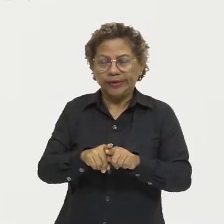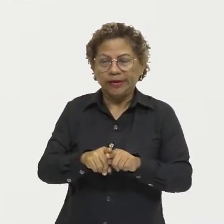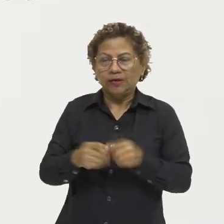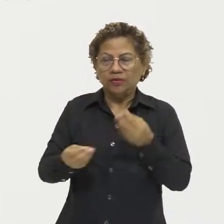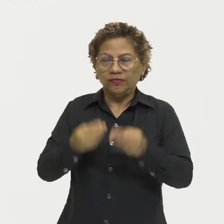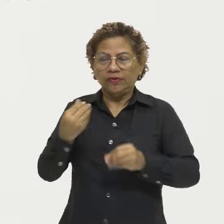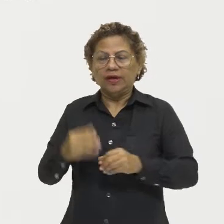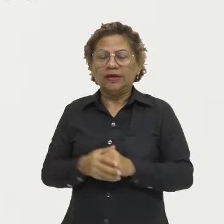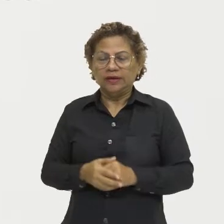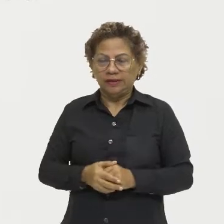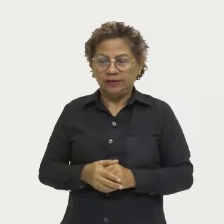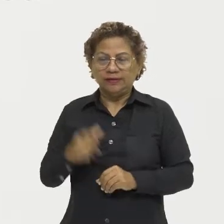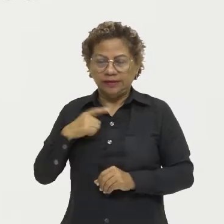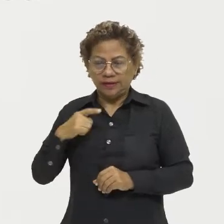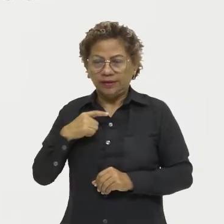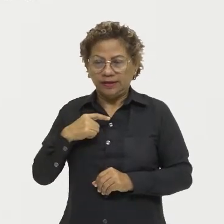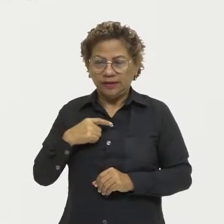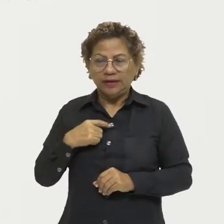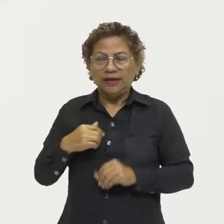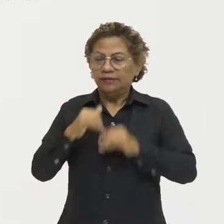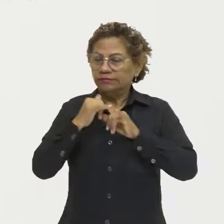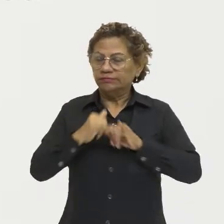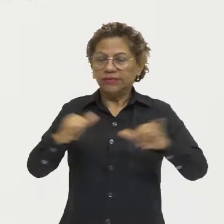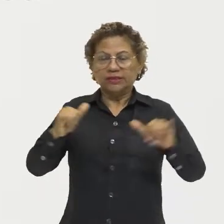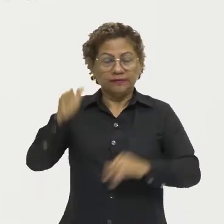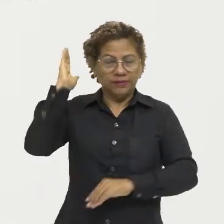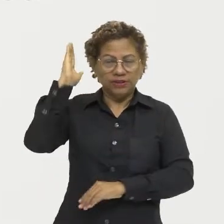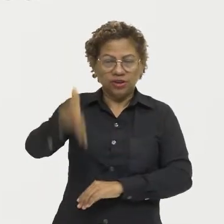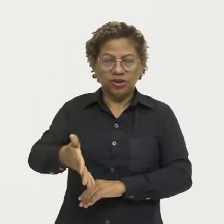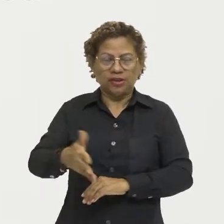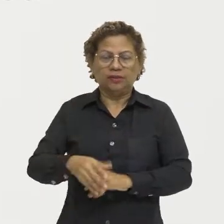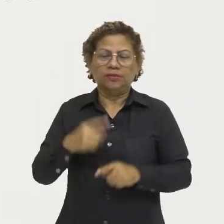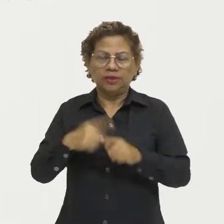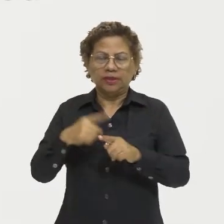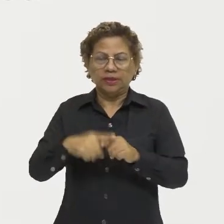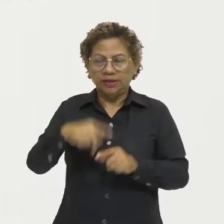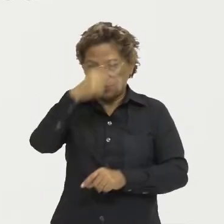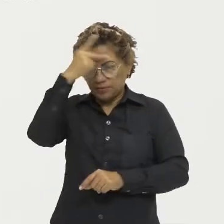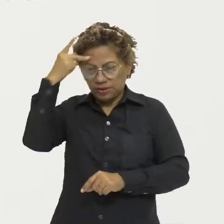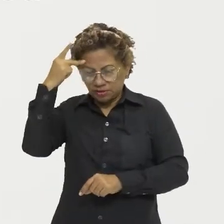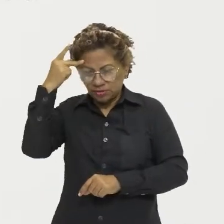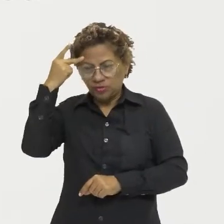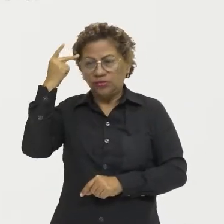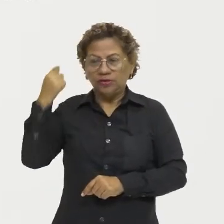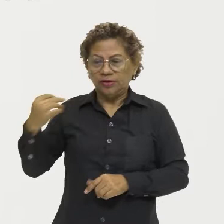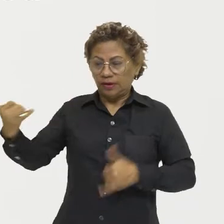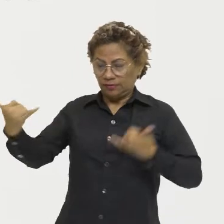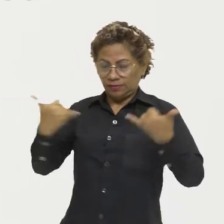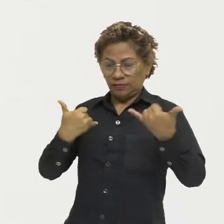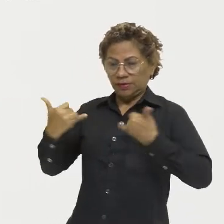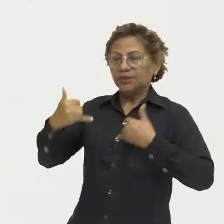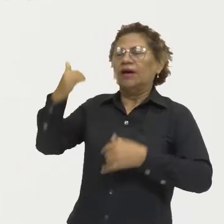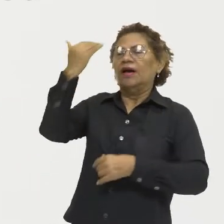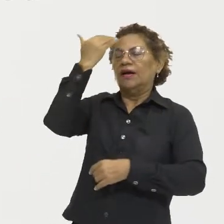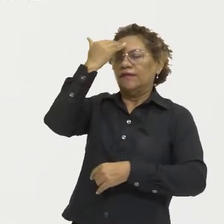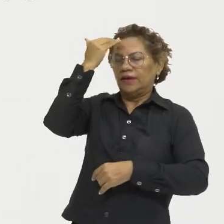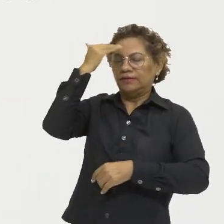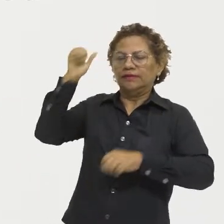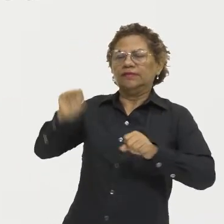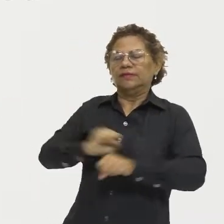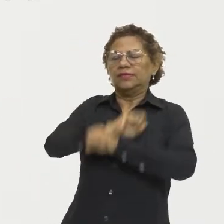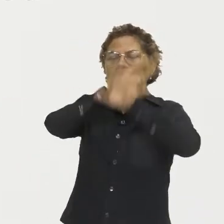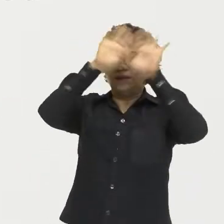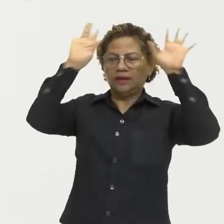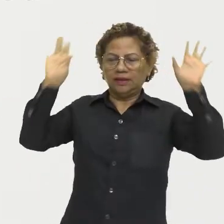Então, ela vai ser de forma direta e objetiva para que a pessoa que vai receber essa informação, ela vai entender, né,